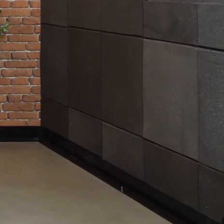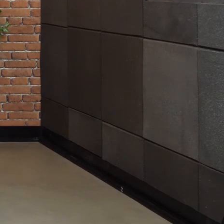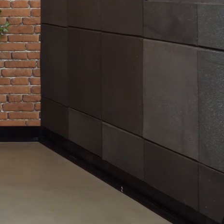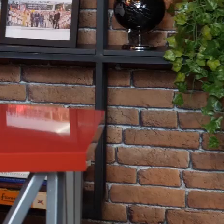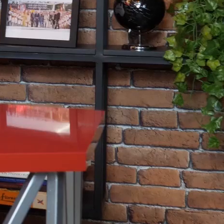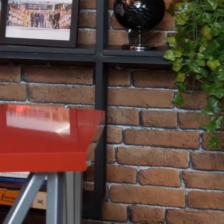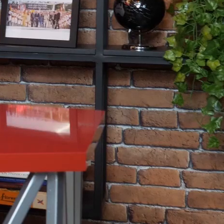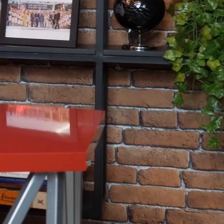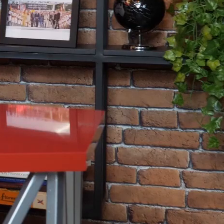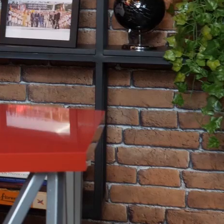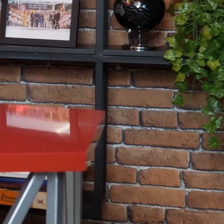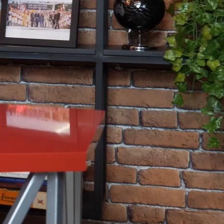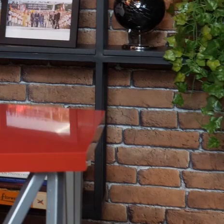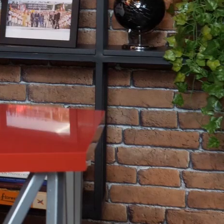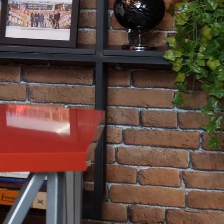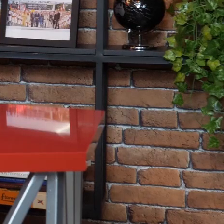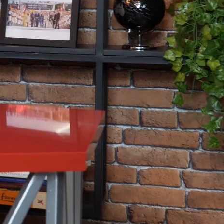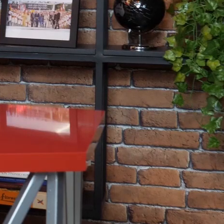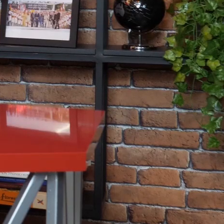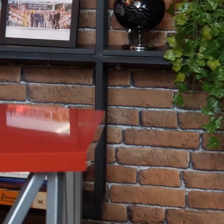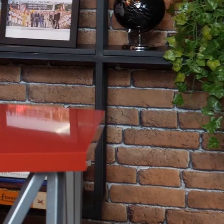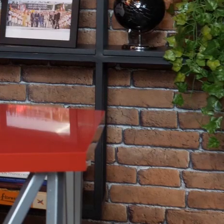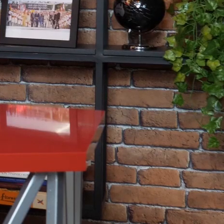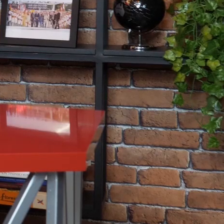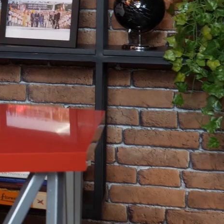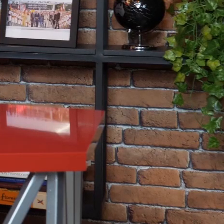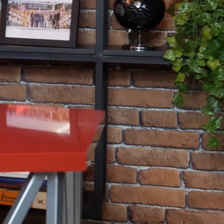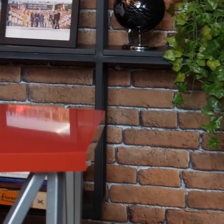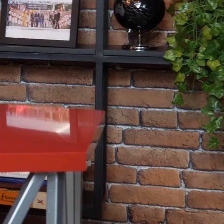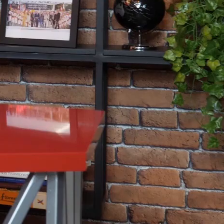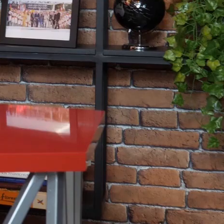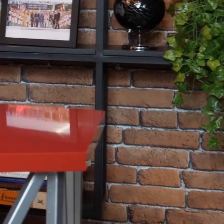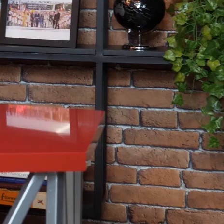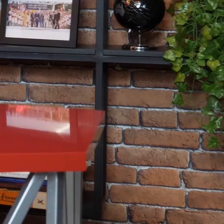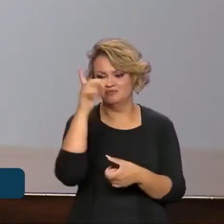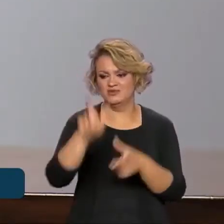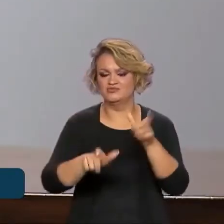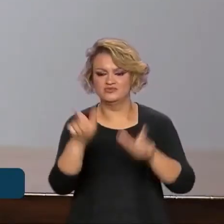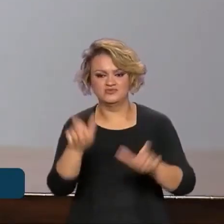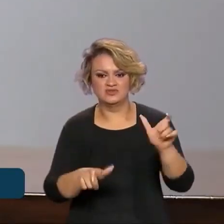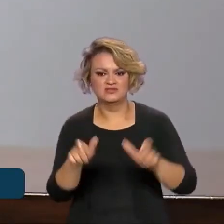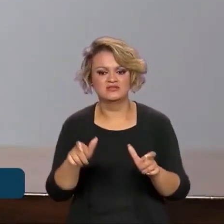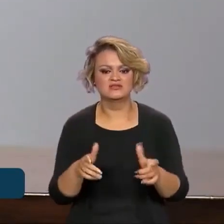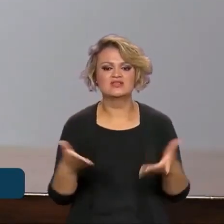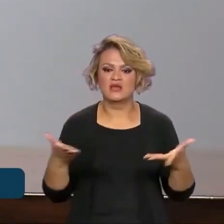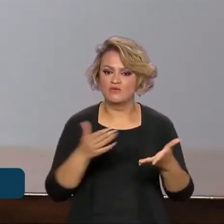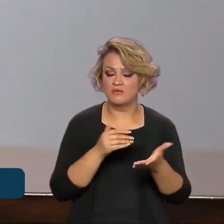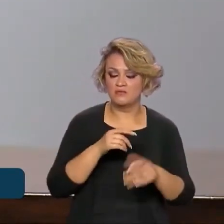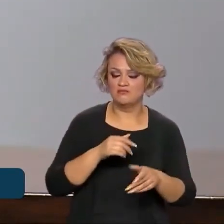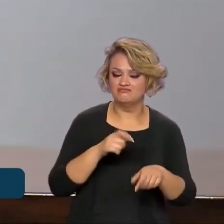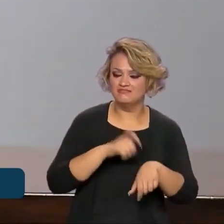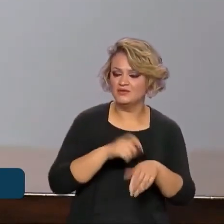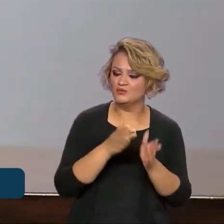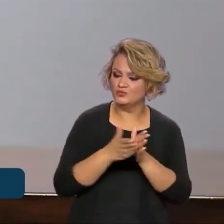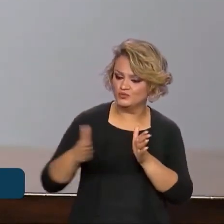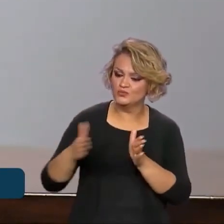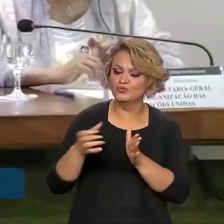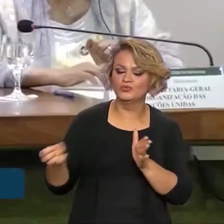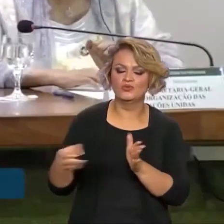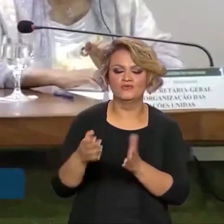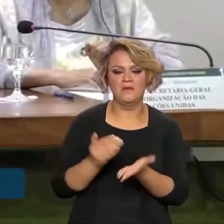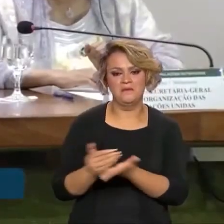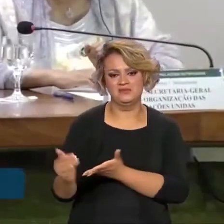meio ambiente, investimentos em cultura e o equilíbrio da economia do Brasil. E agora se inicia um novo ciclo nesse